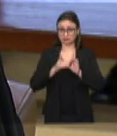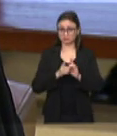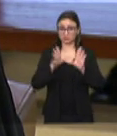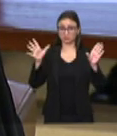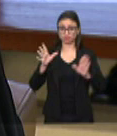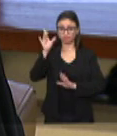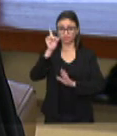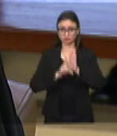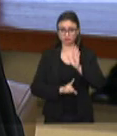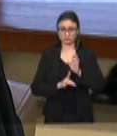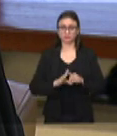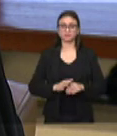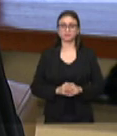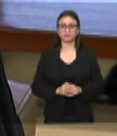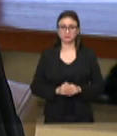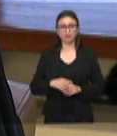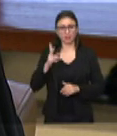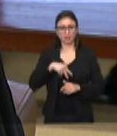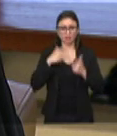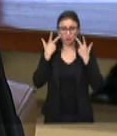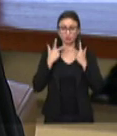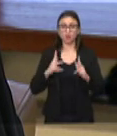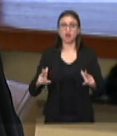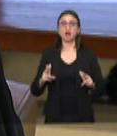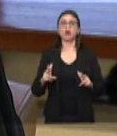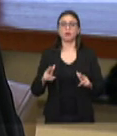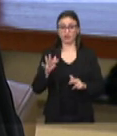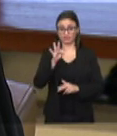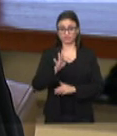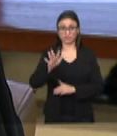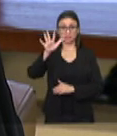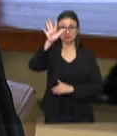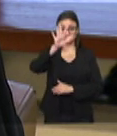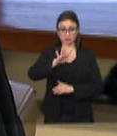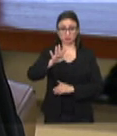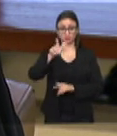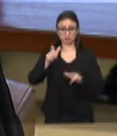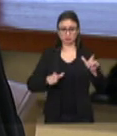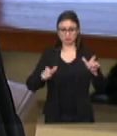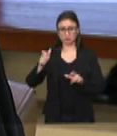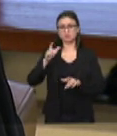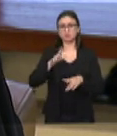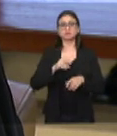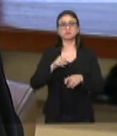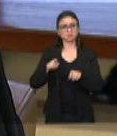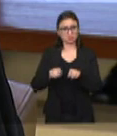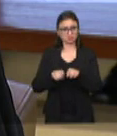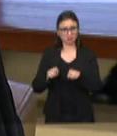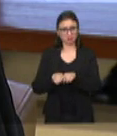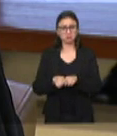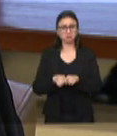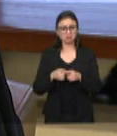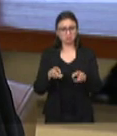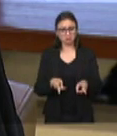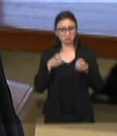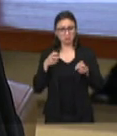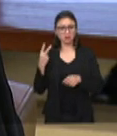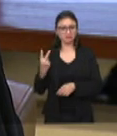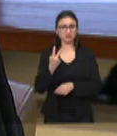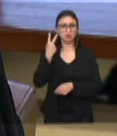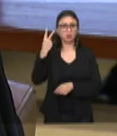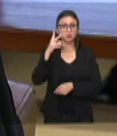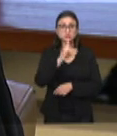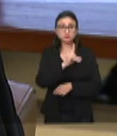direito. E é natural, em uma federação, que os entes regionais e locais também identifiquem esses valores e